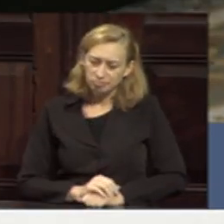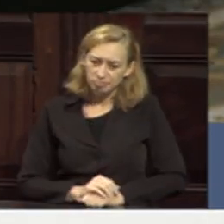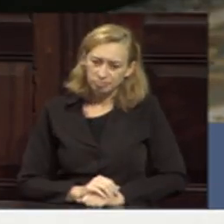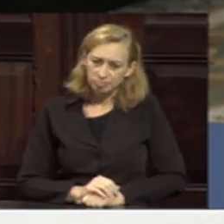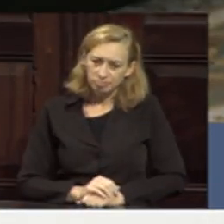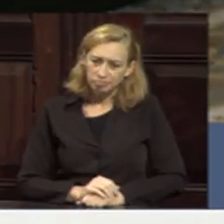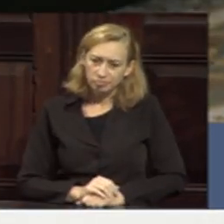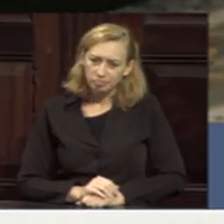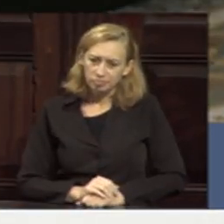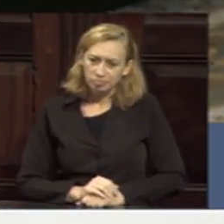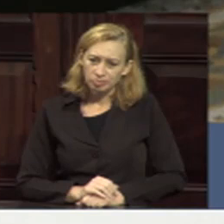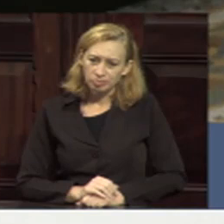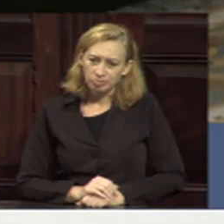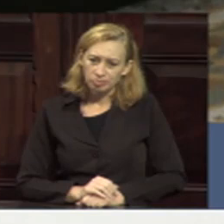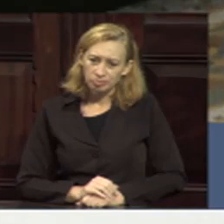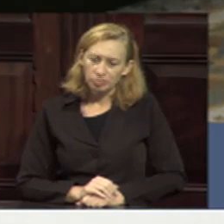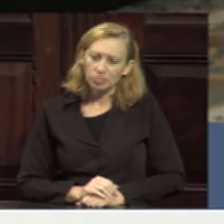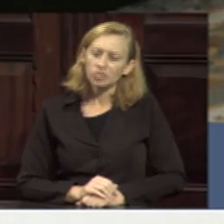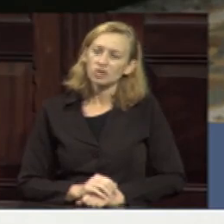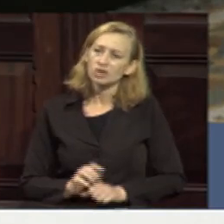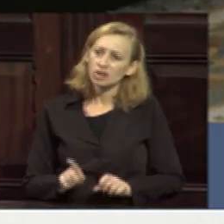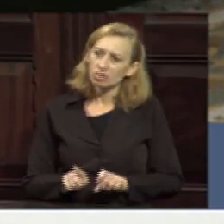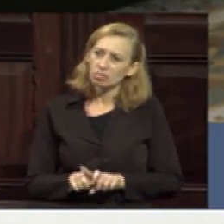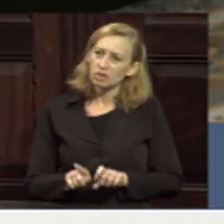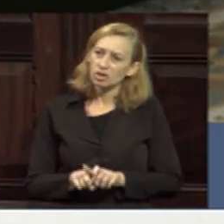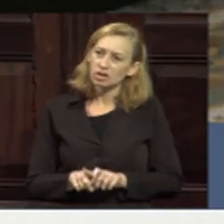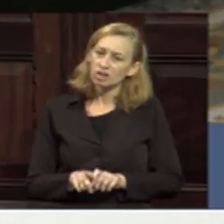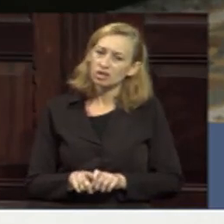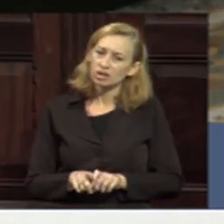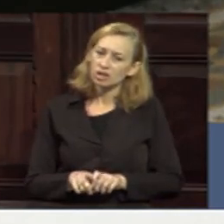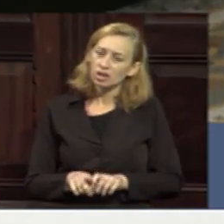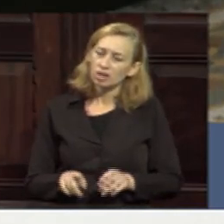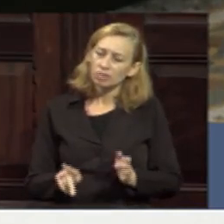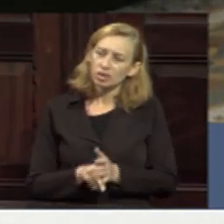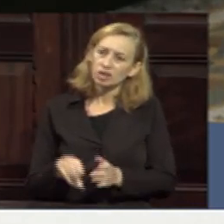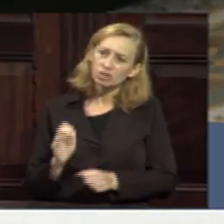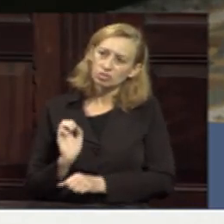É uma questão que envolve o Estado democrático de direito,